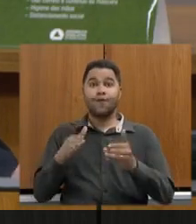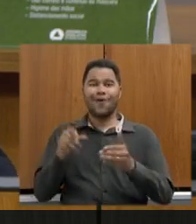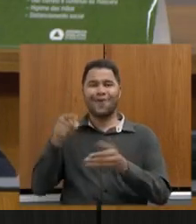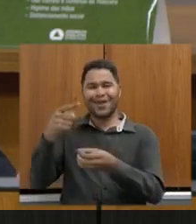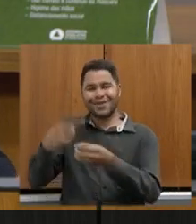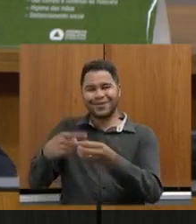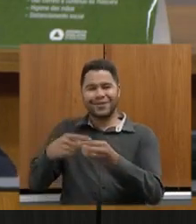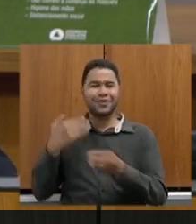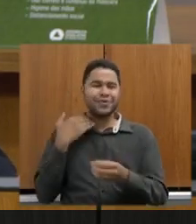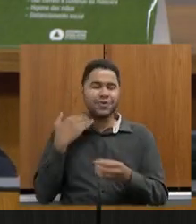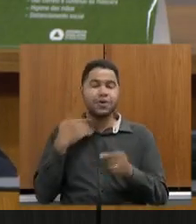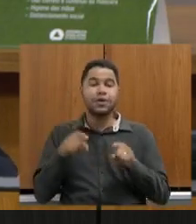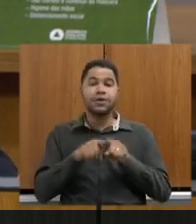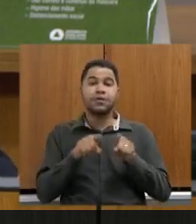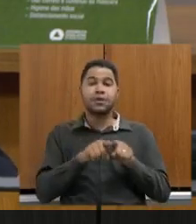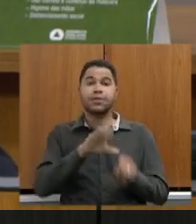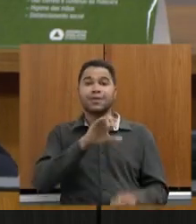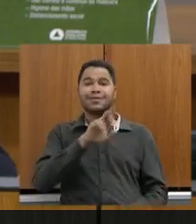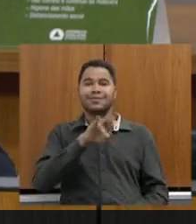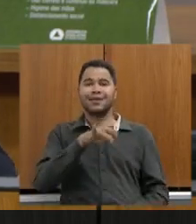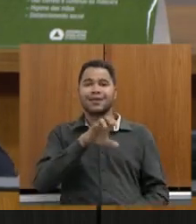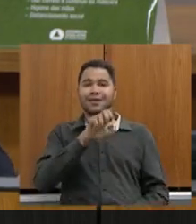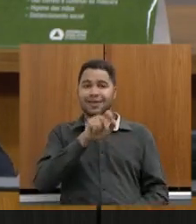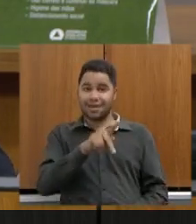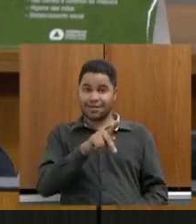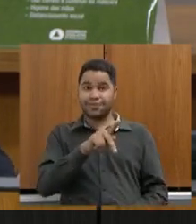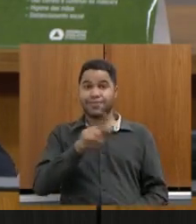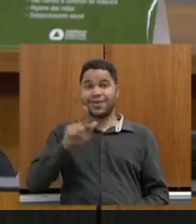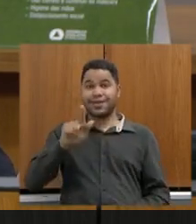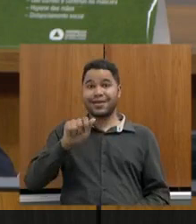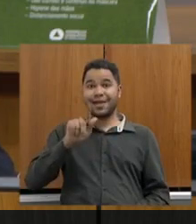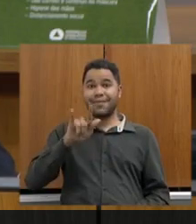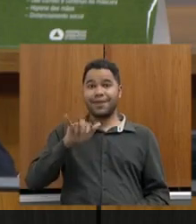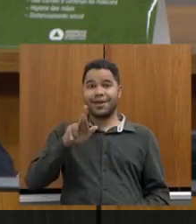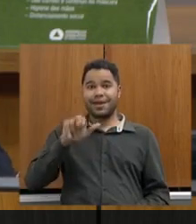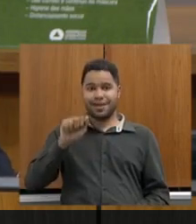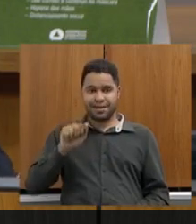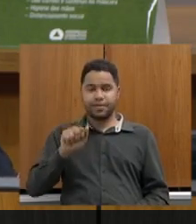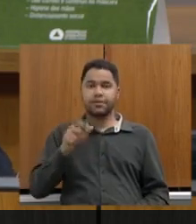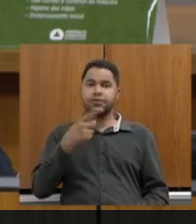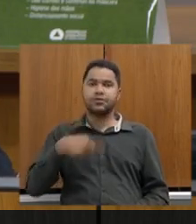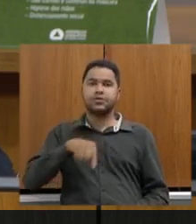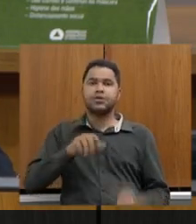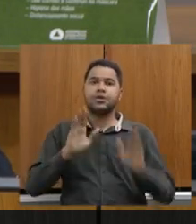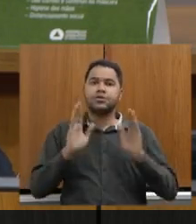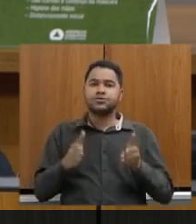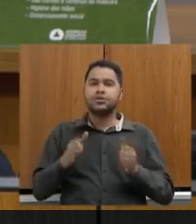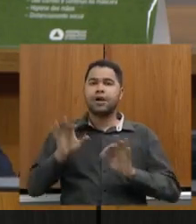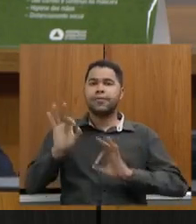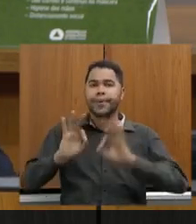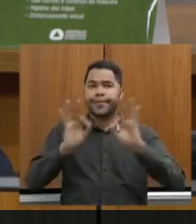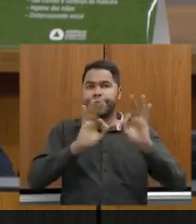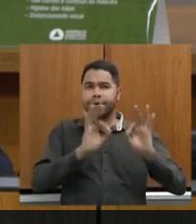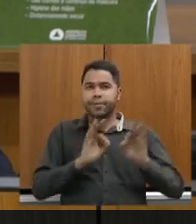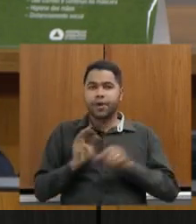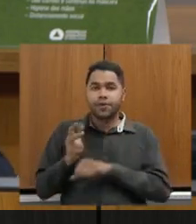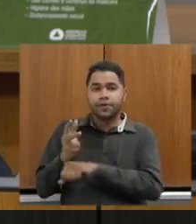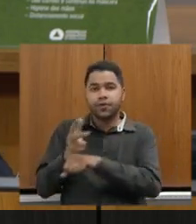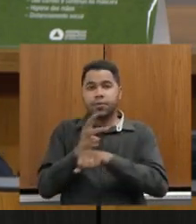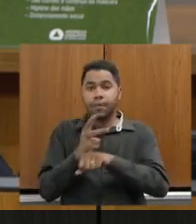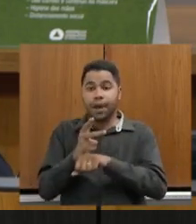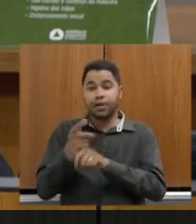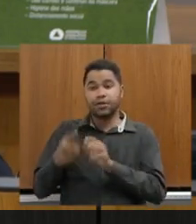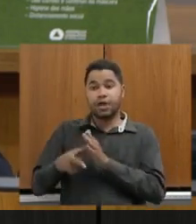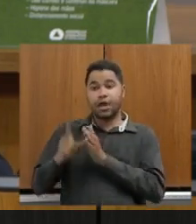um dos nossos flocos também é que o ceresp da Gameleira então eu já pedi para nossas com então nós já estamos fazendo as filmagens do antes